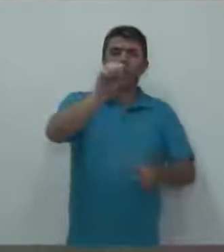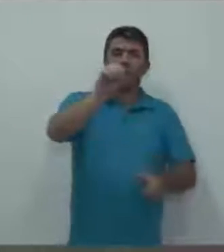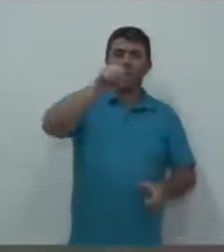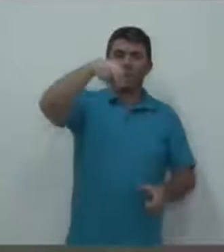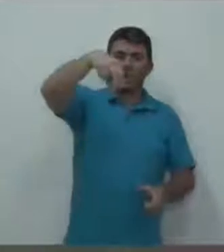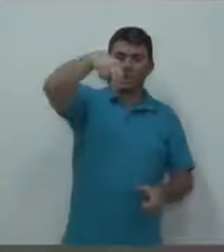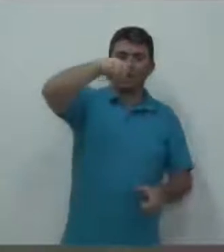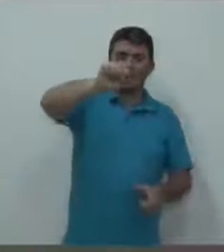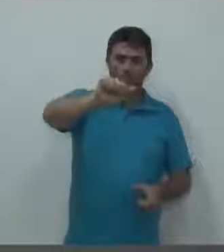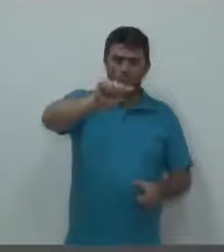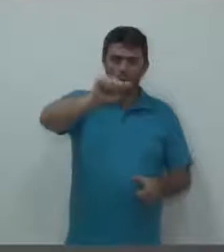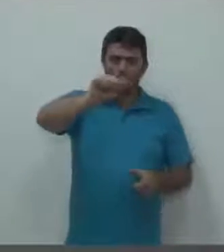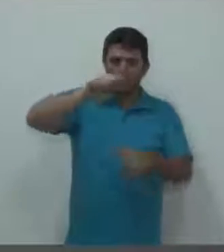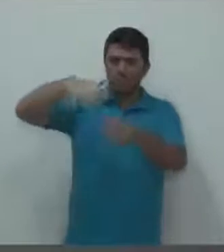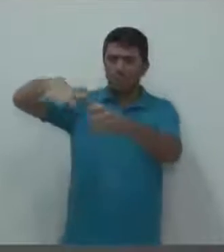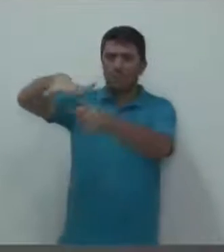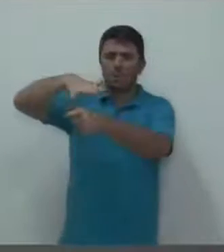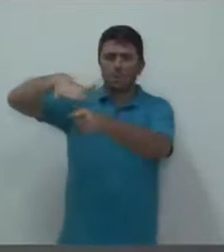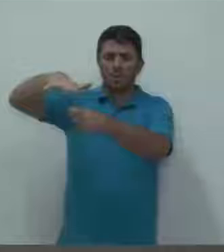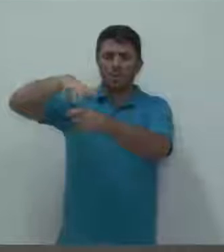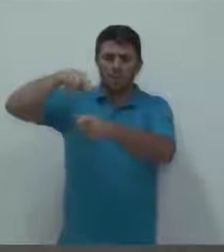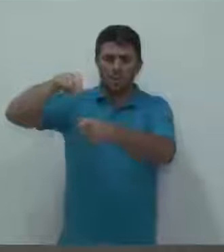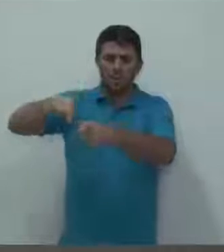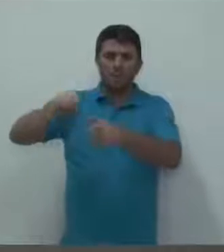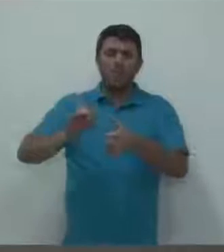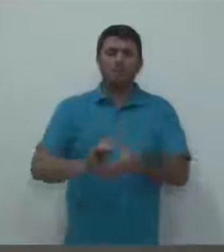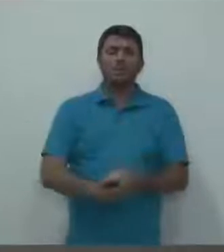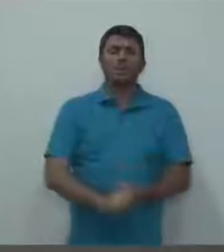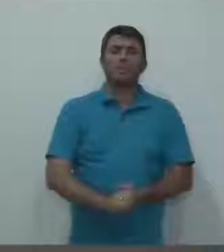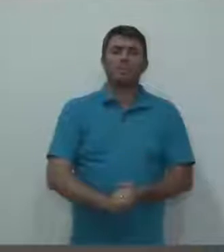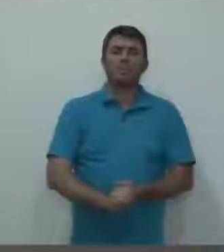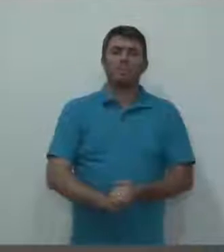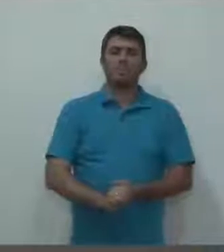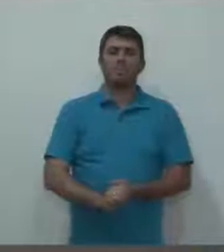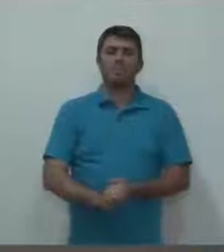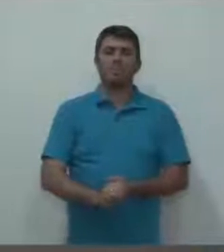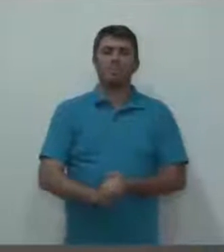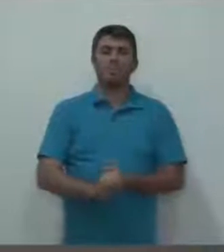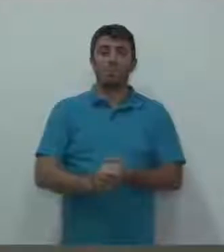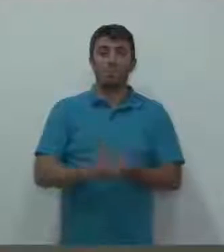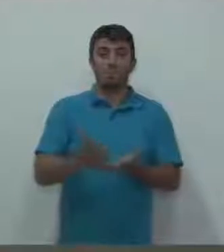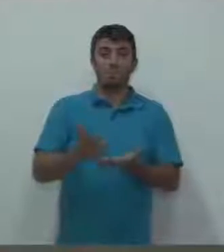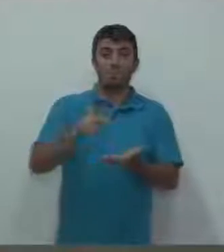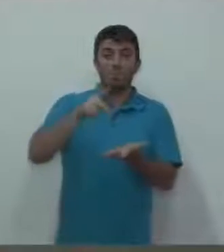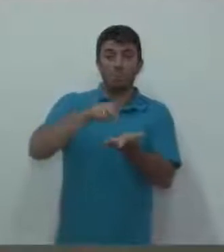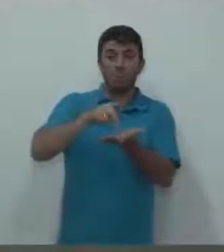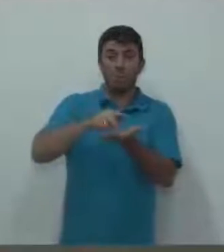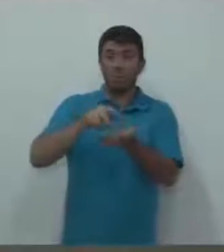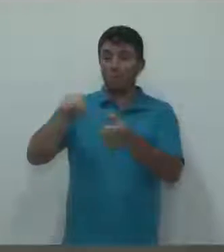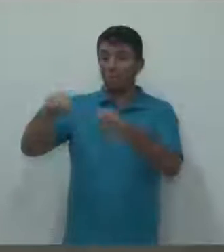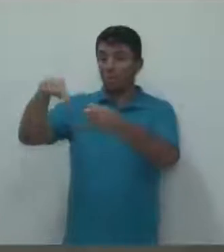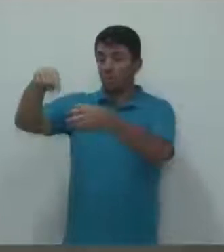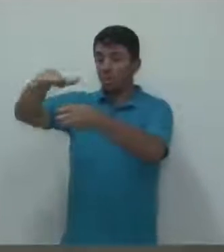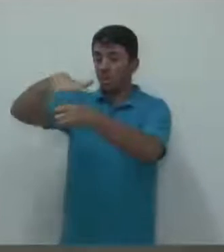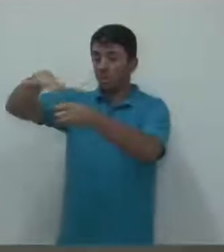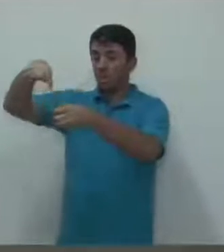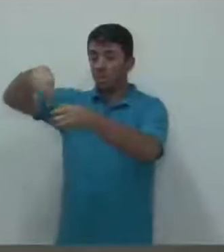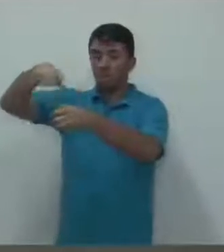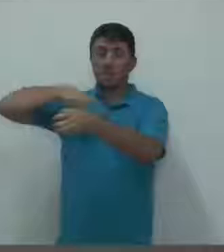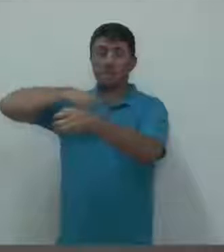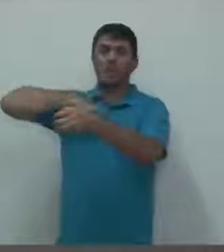dirigida, e, de fato, mas, na realidade, hoje lá existe uma comunidade, existe